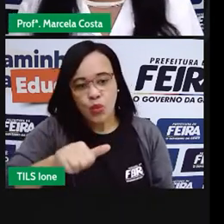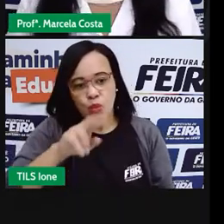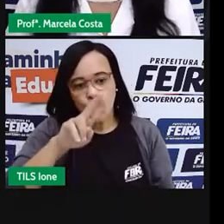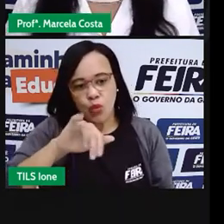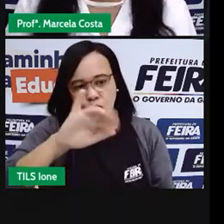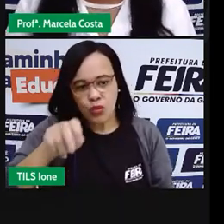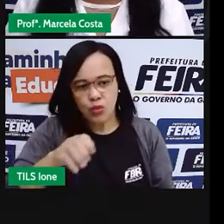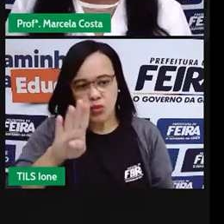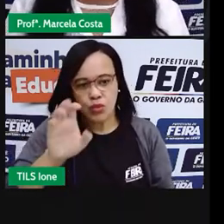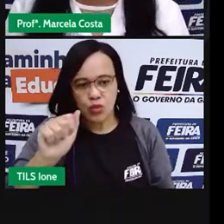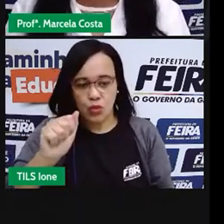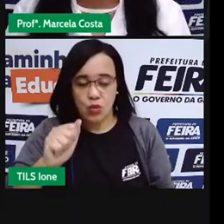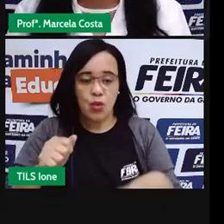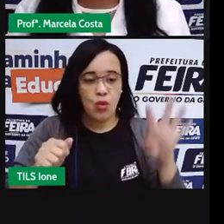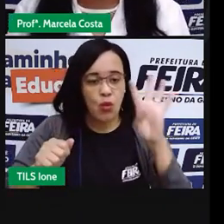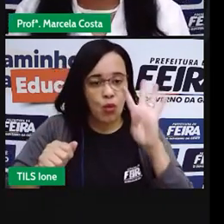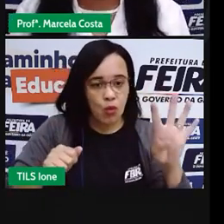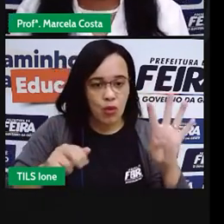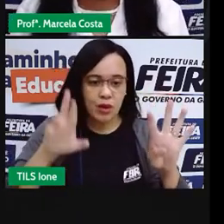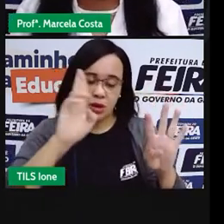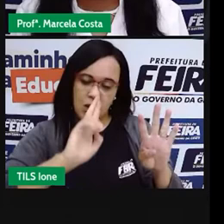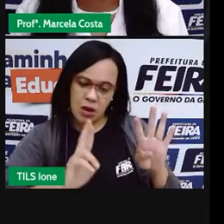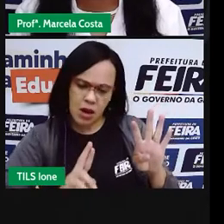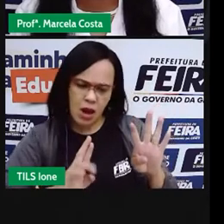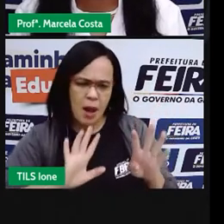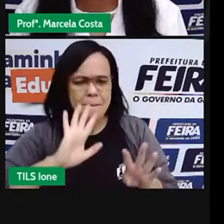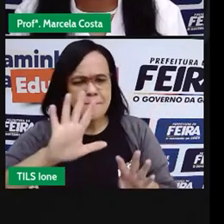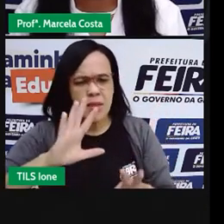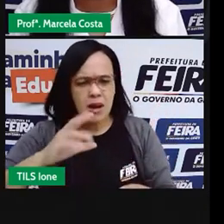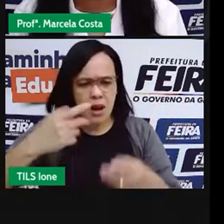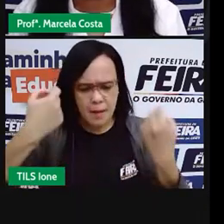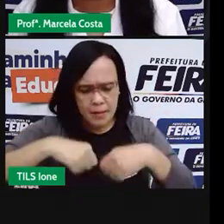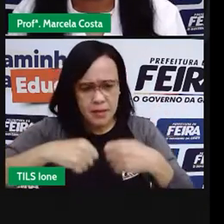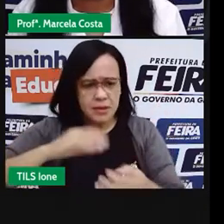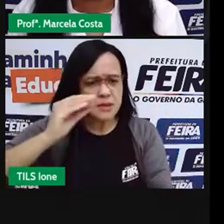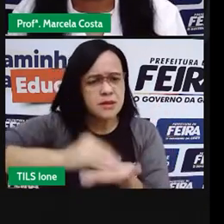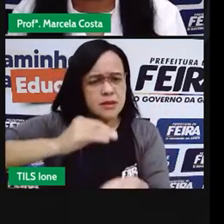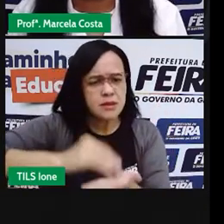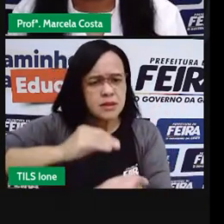Quanto ele vai precisar para comprar os dois itens?